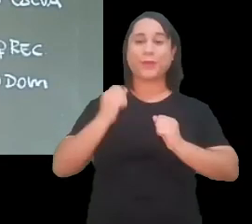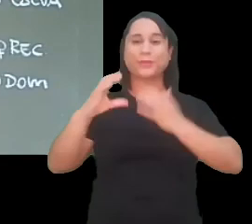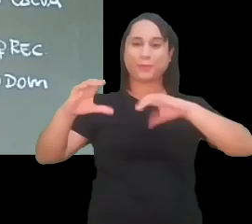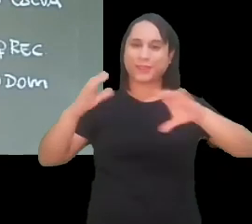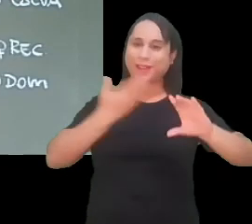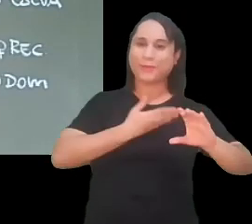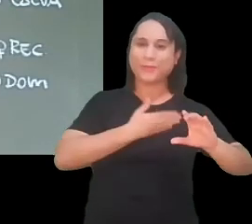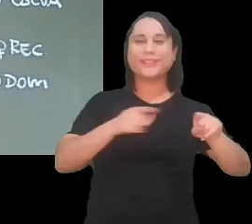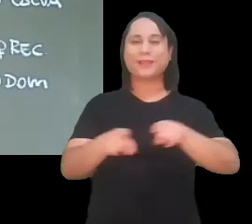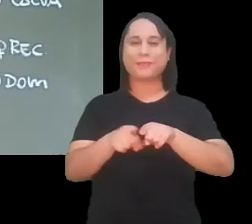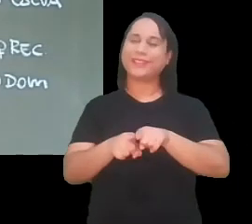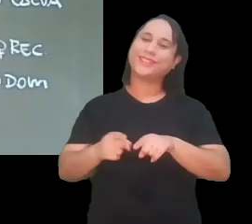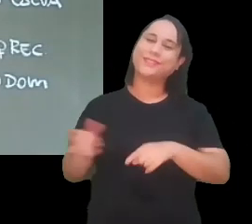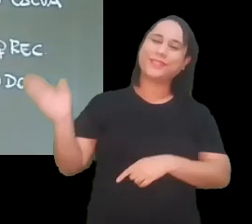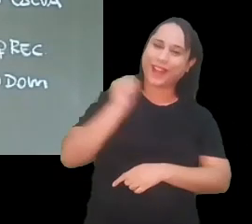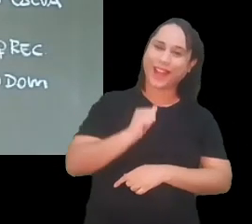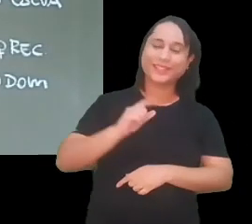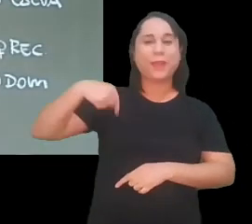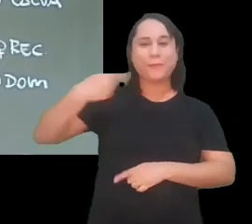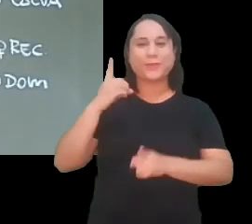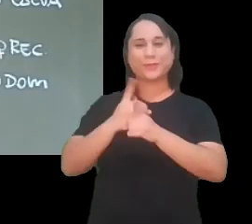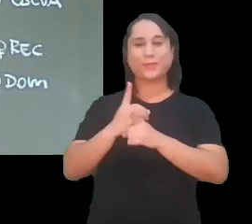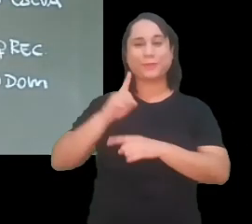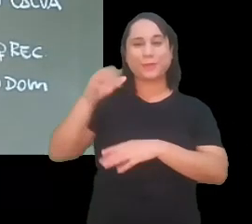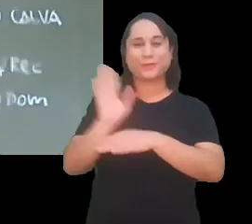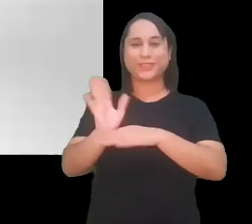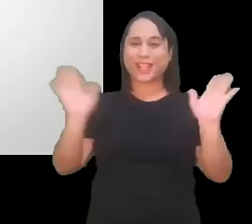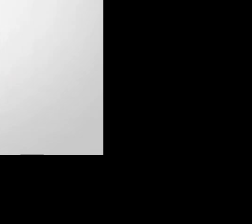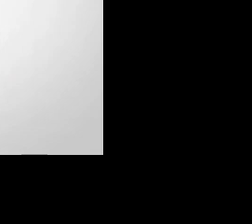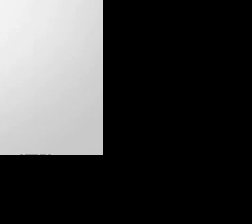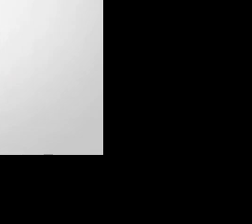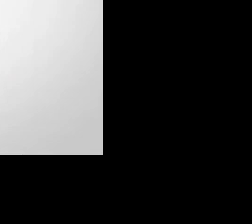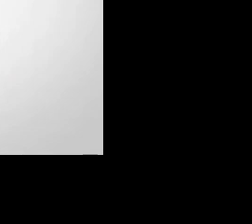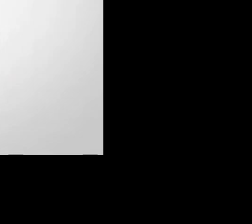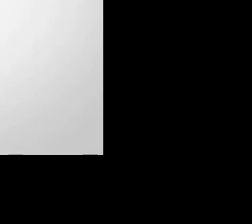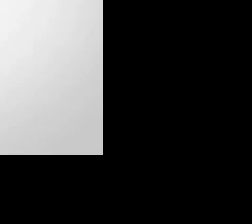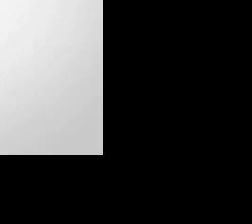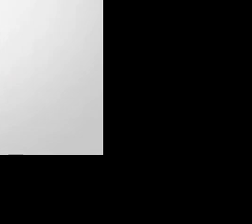seus amigos e vamos lá, a gente se vê no próximo vídeo. Um grande abraço, tchau!